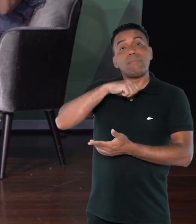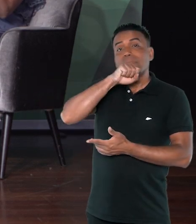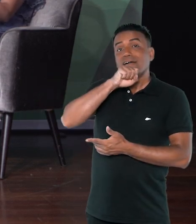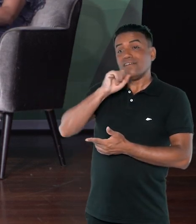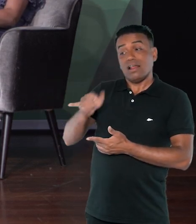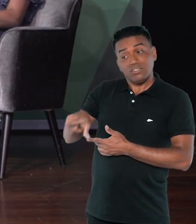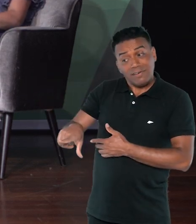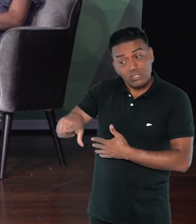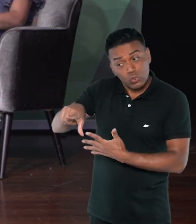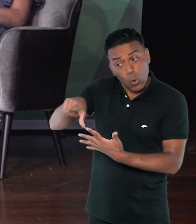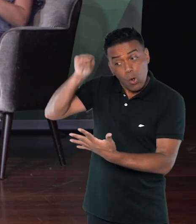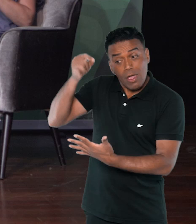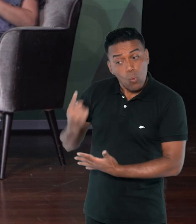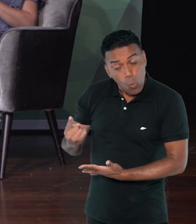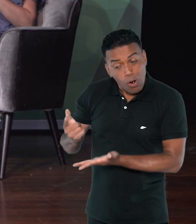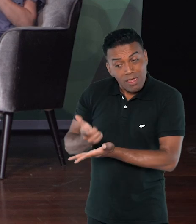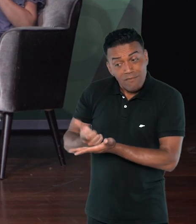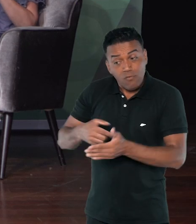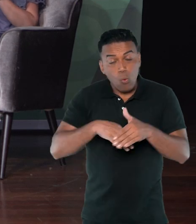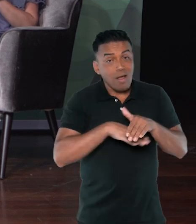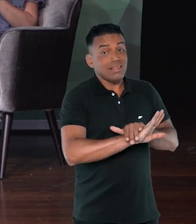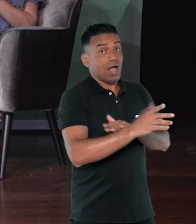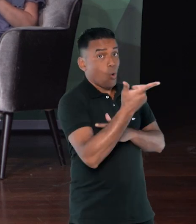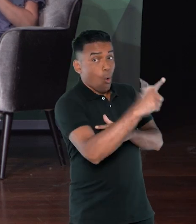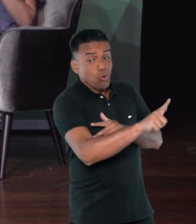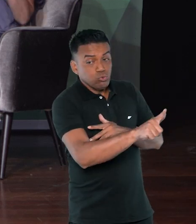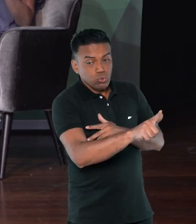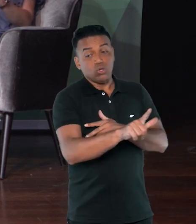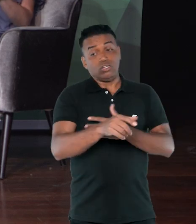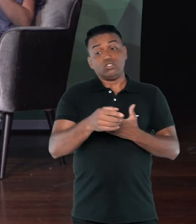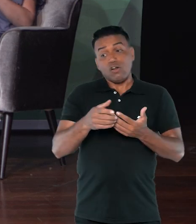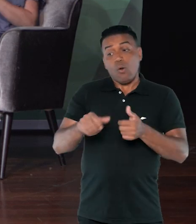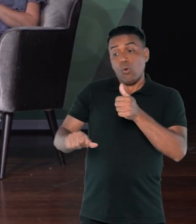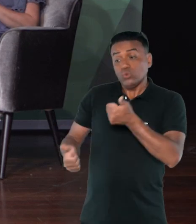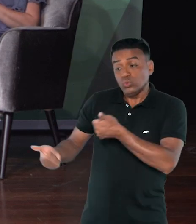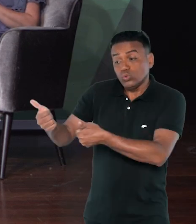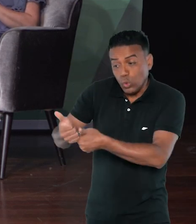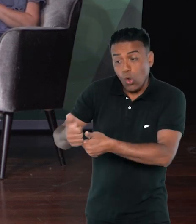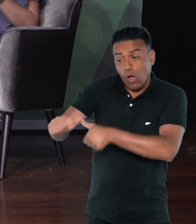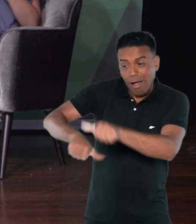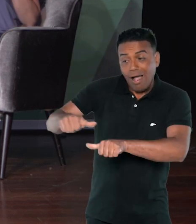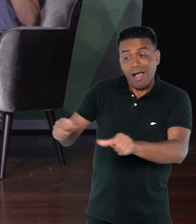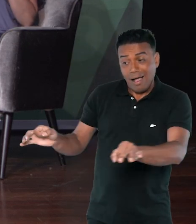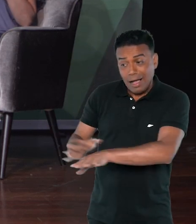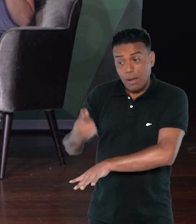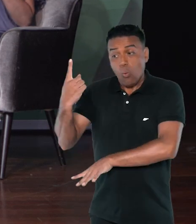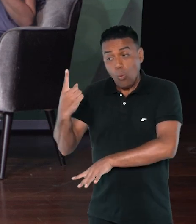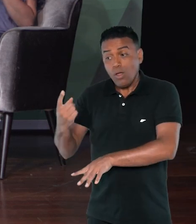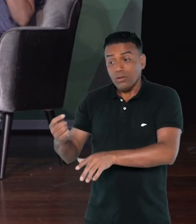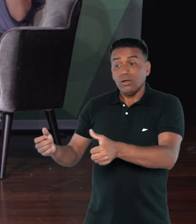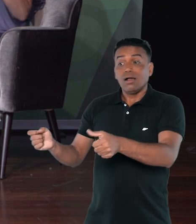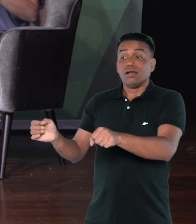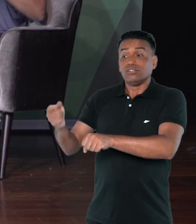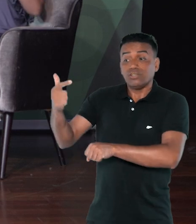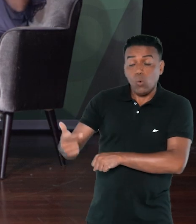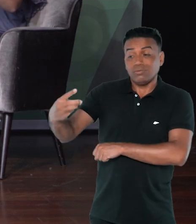você vai escolher um para ler e os outros eu vou guardar. Então, só vou te dar quando você terminar. E aquilo me motivava.